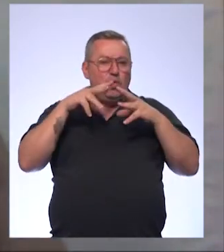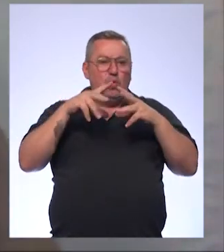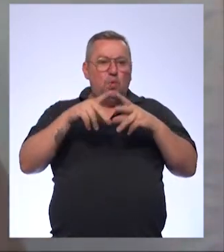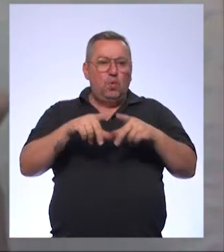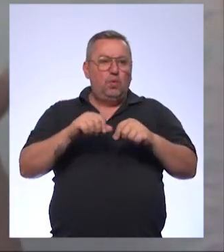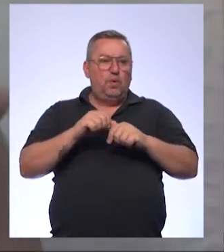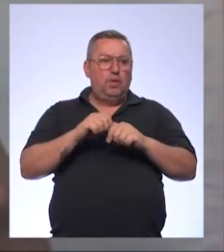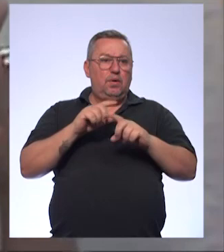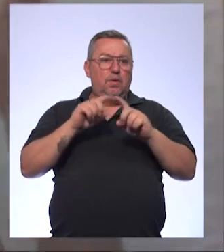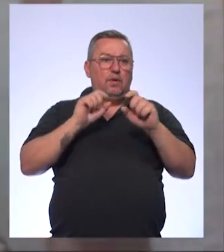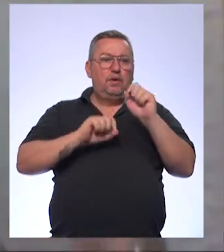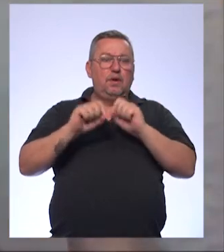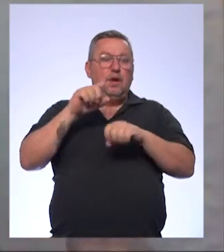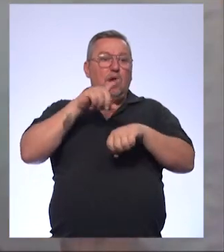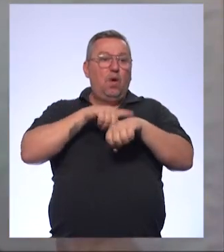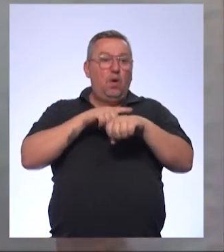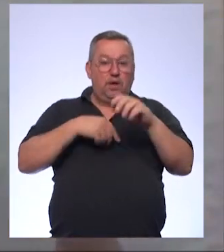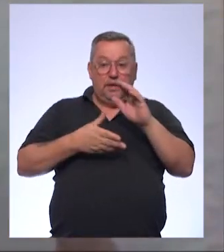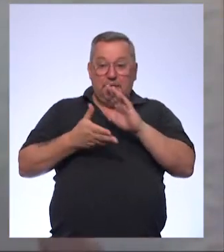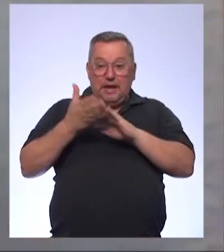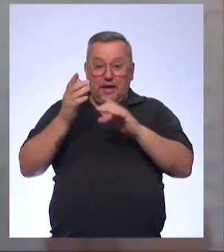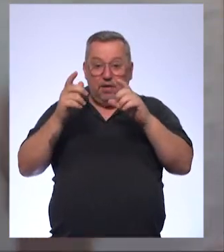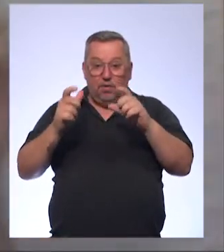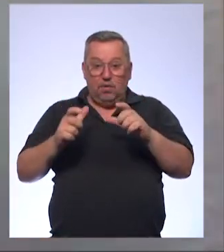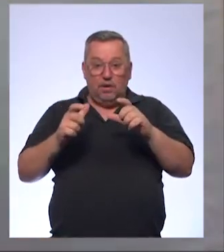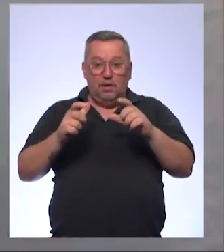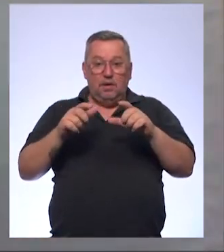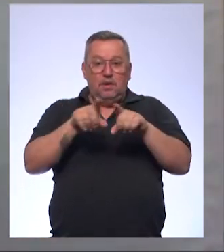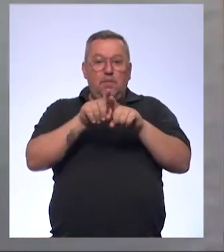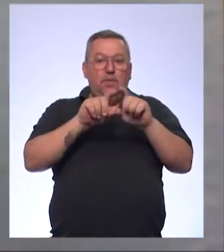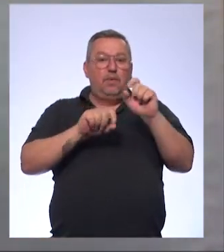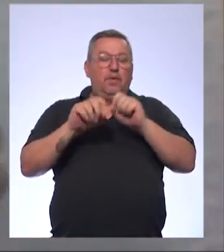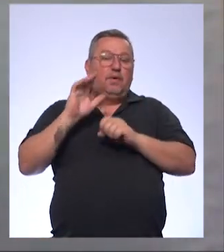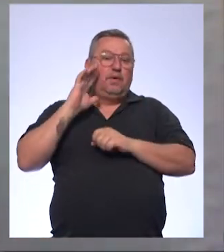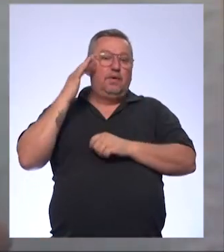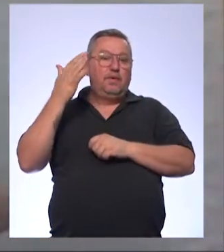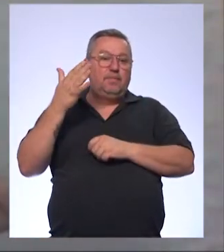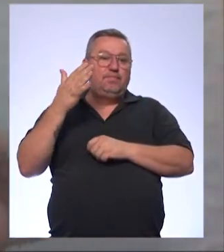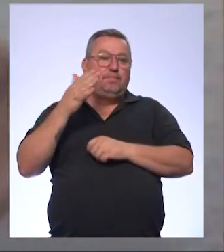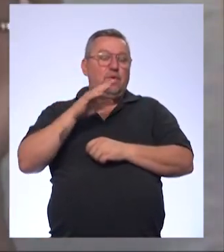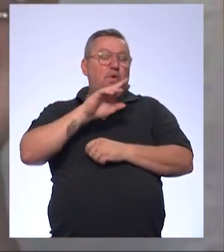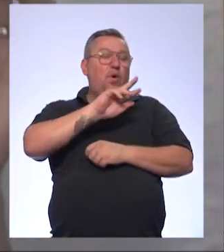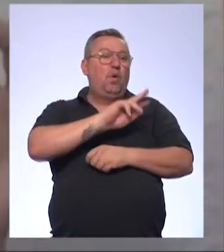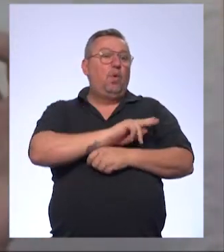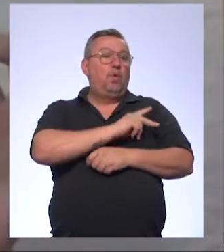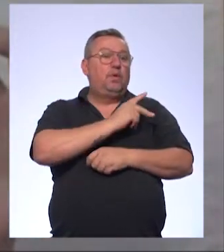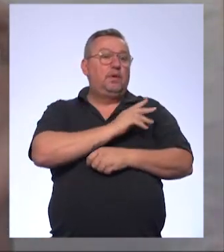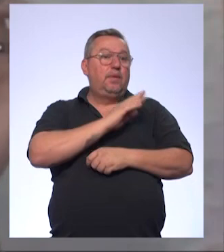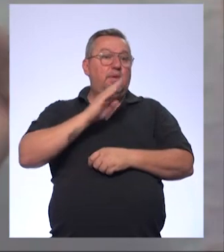que eles, se era hora de sair daquela região, afinal de contas, os hebreus, eles eram